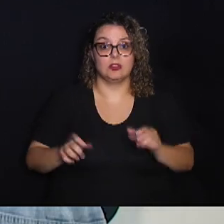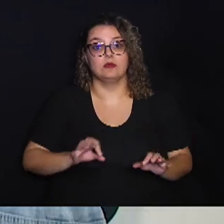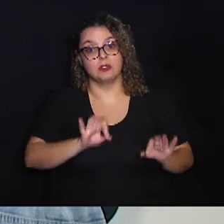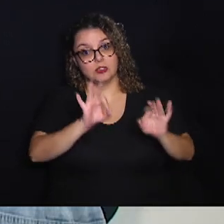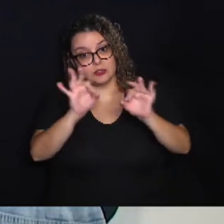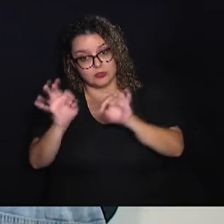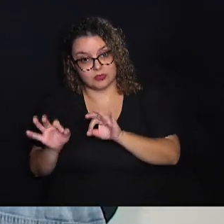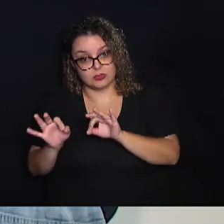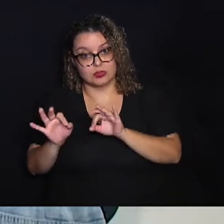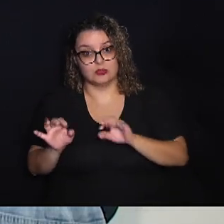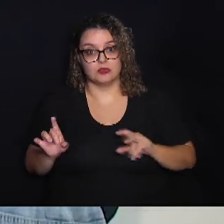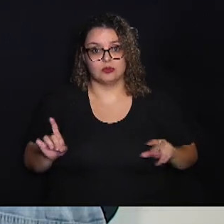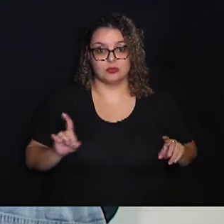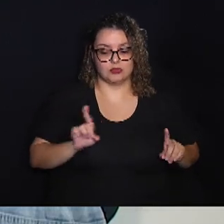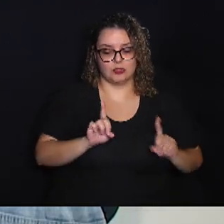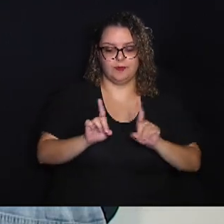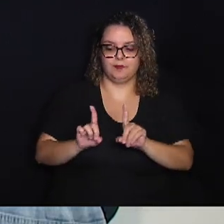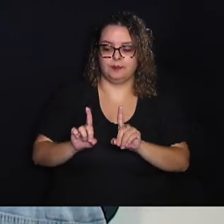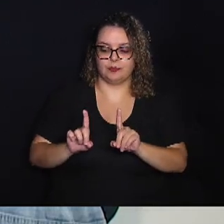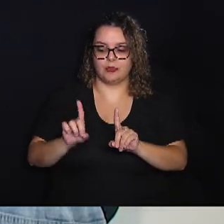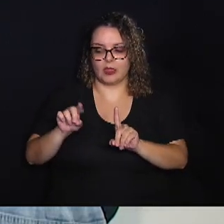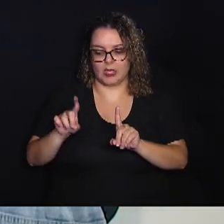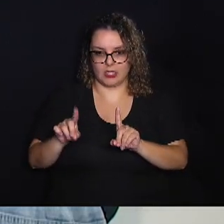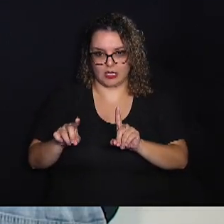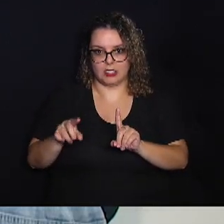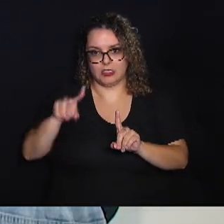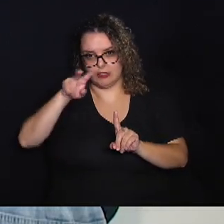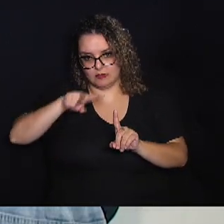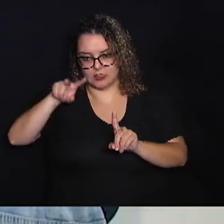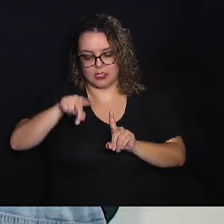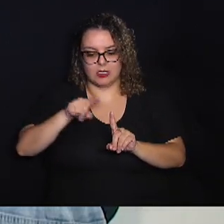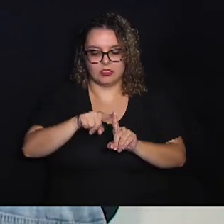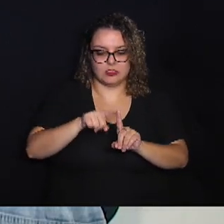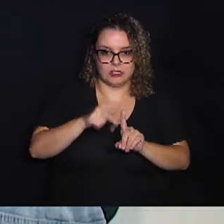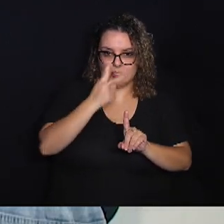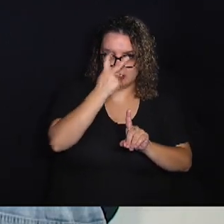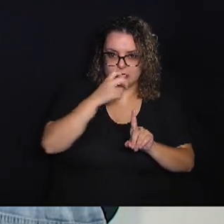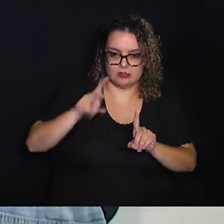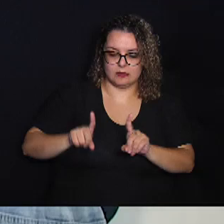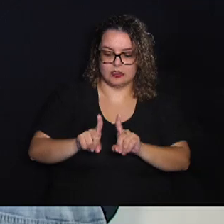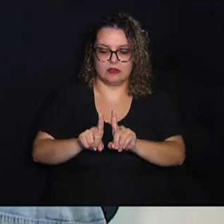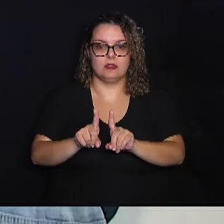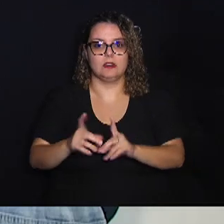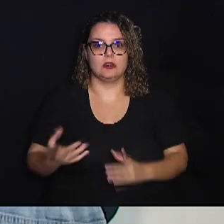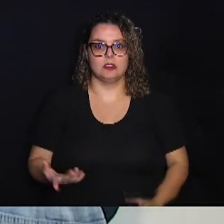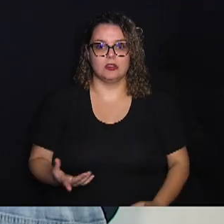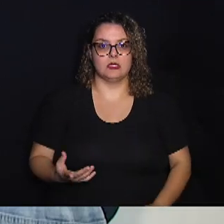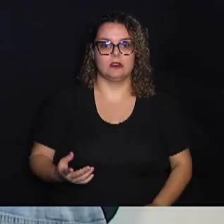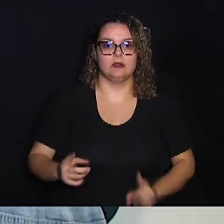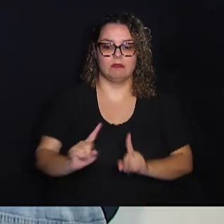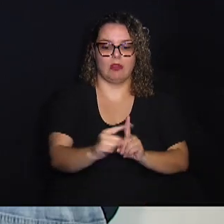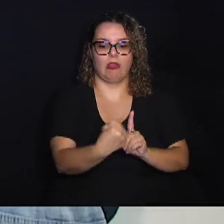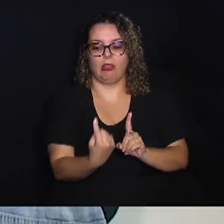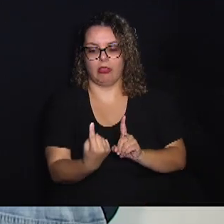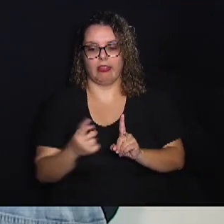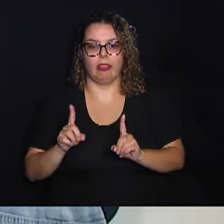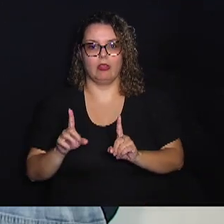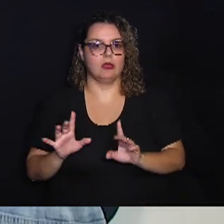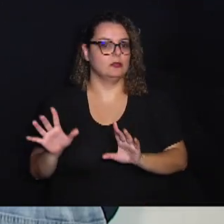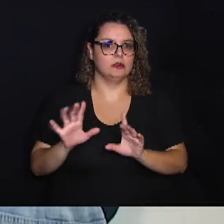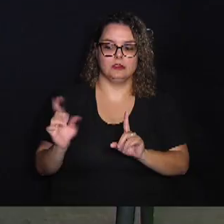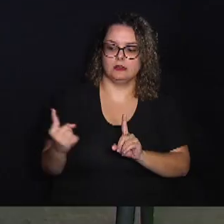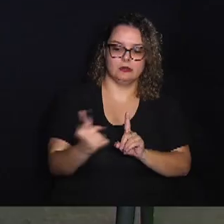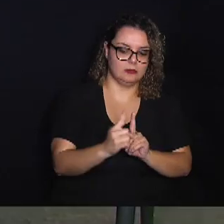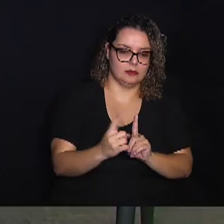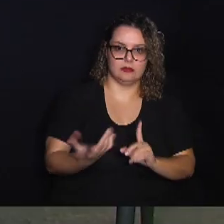acompanhada de um vidente, as pessoas que vão atendê-lo sempre se dirigem à pessoa que é vidente e não